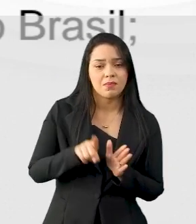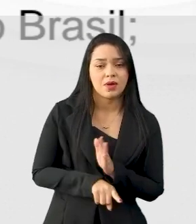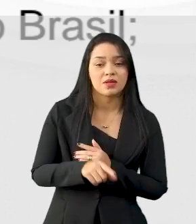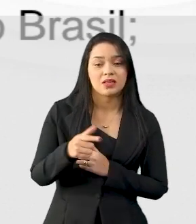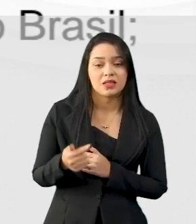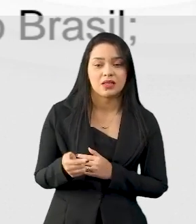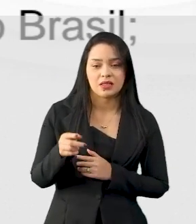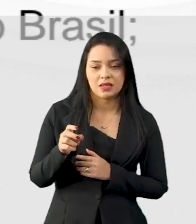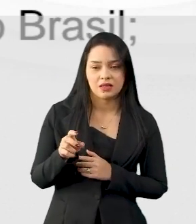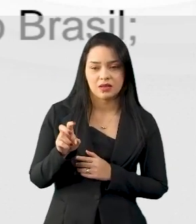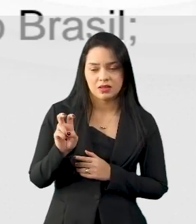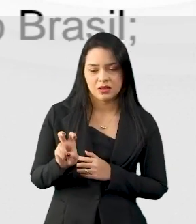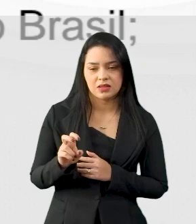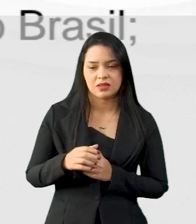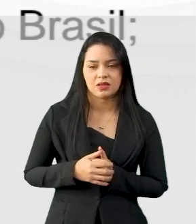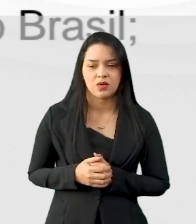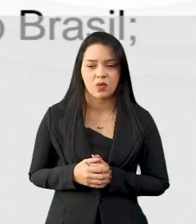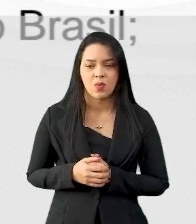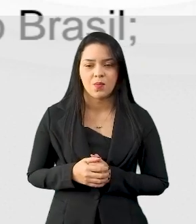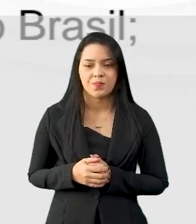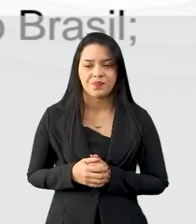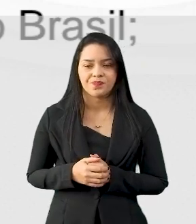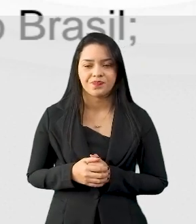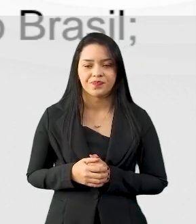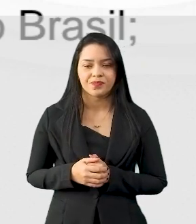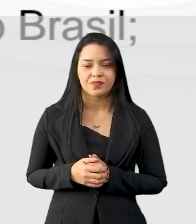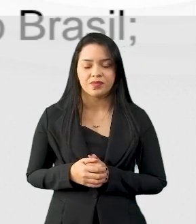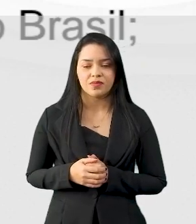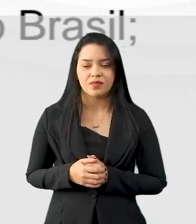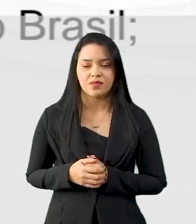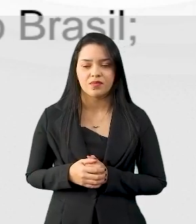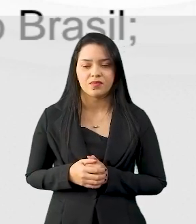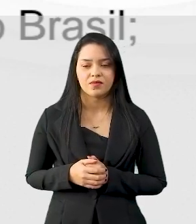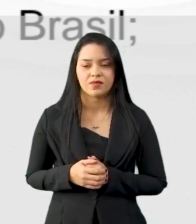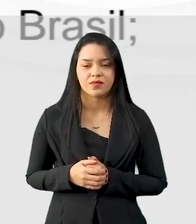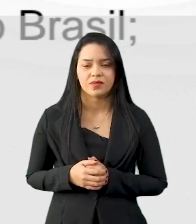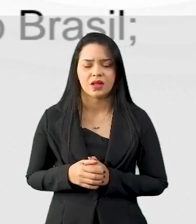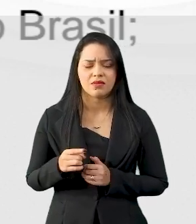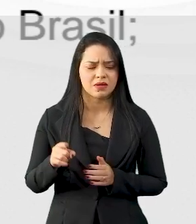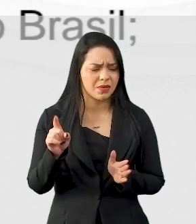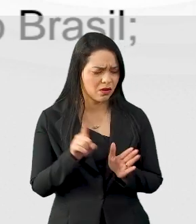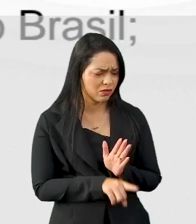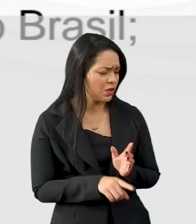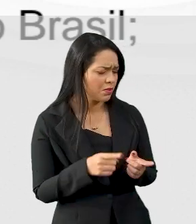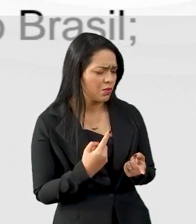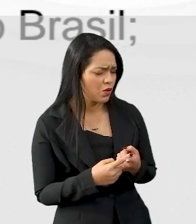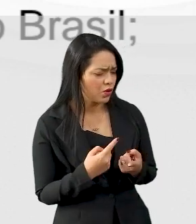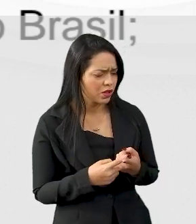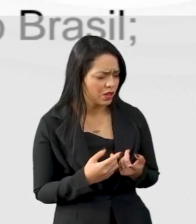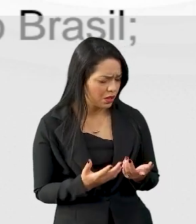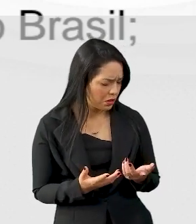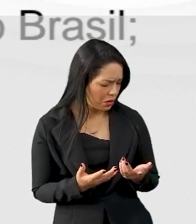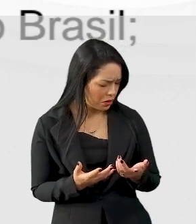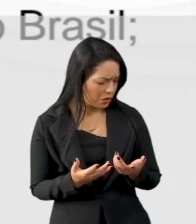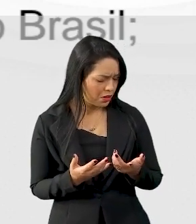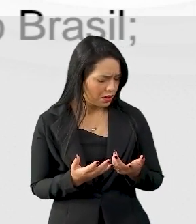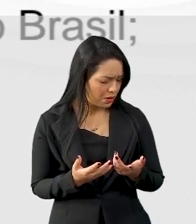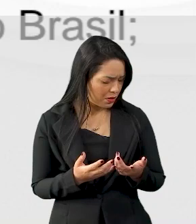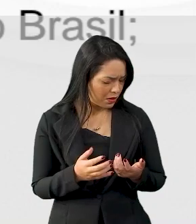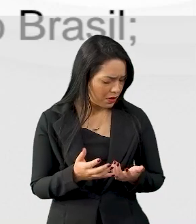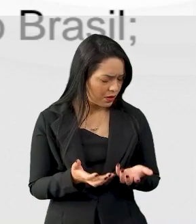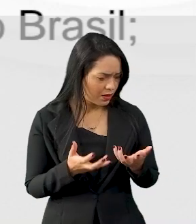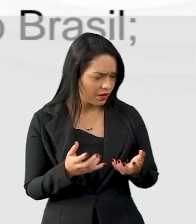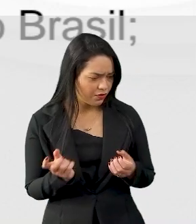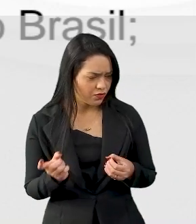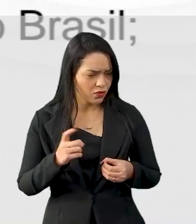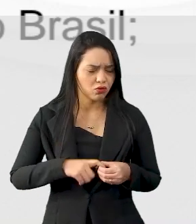75, tá? Então o Brasil voltou a ter 4 fusos horários. Aí você já pergunta, por que, Marcos, que a população do Acre preferiu